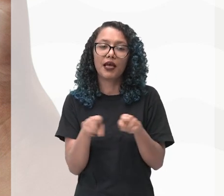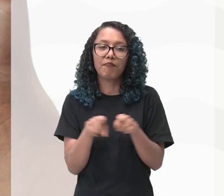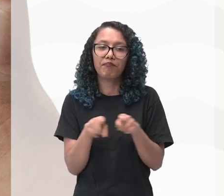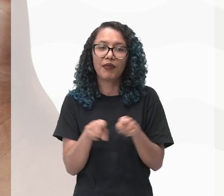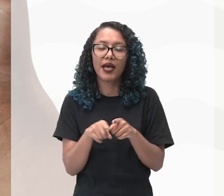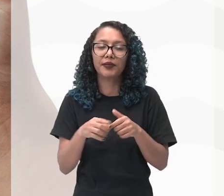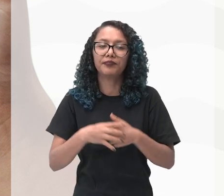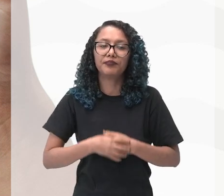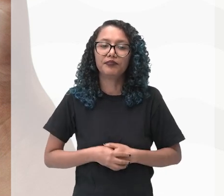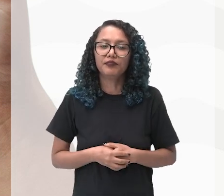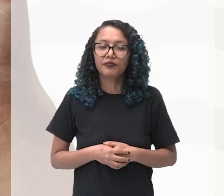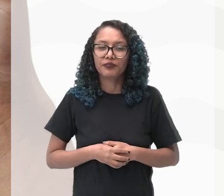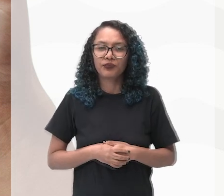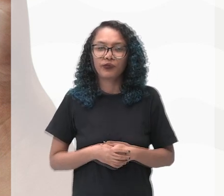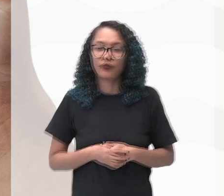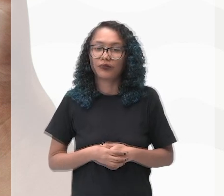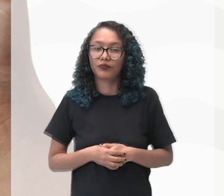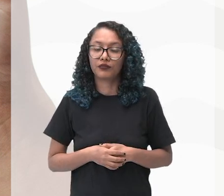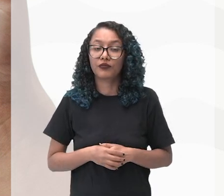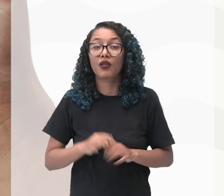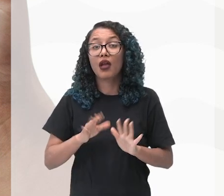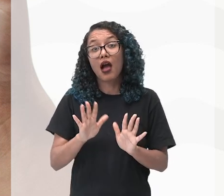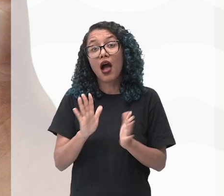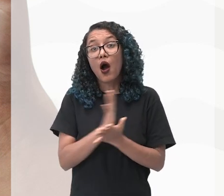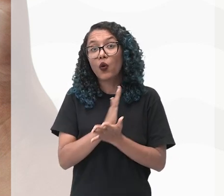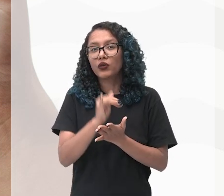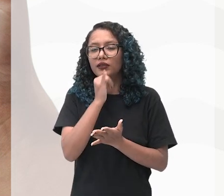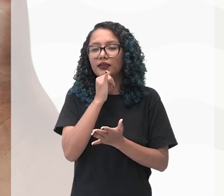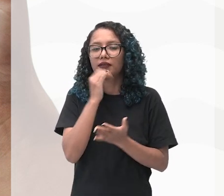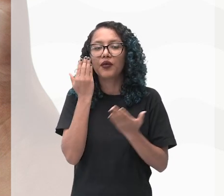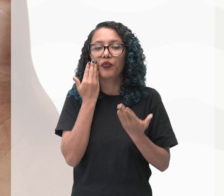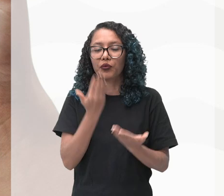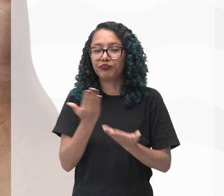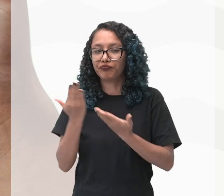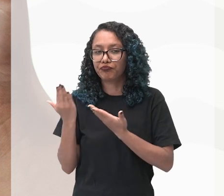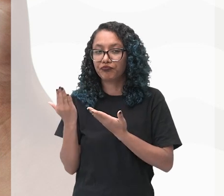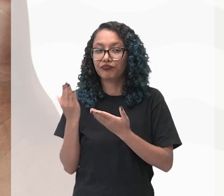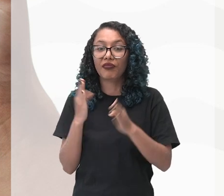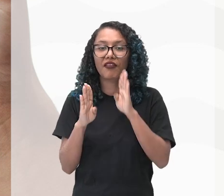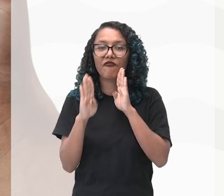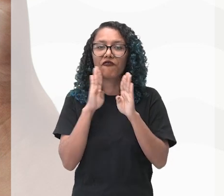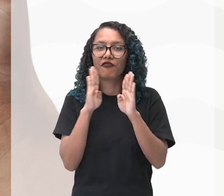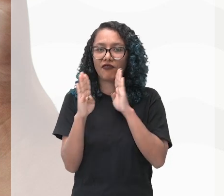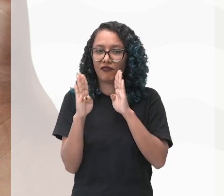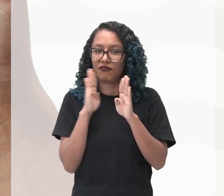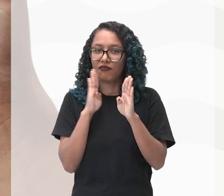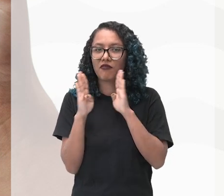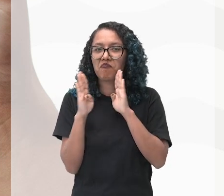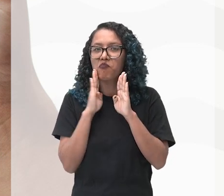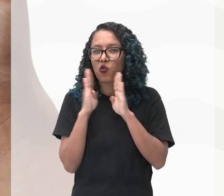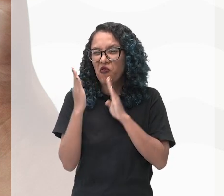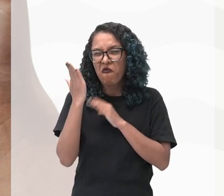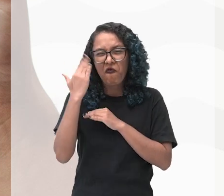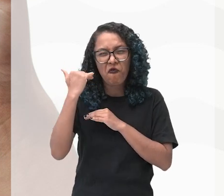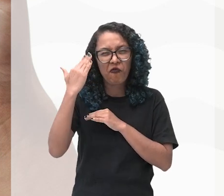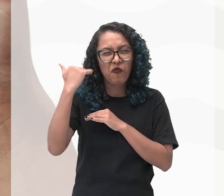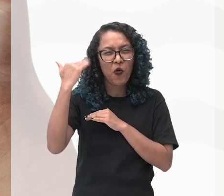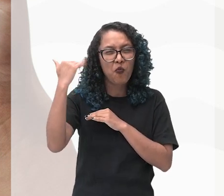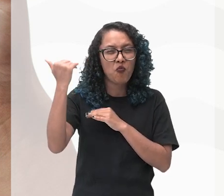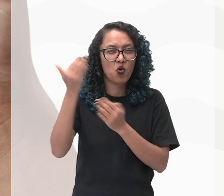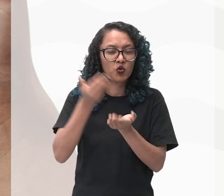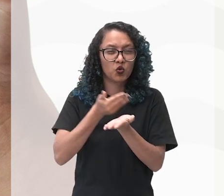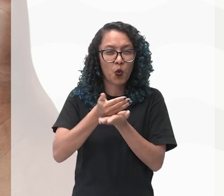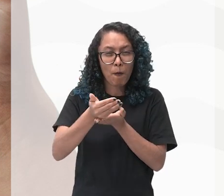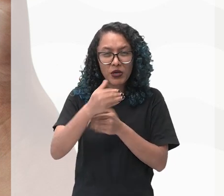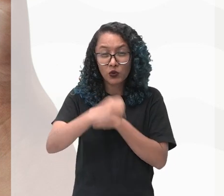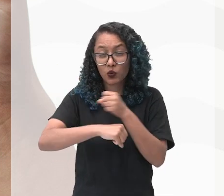alguns exemplos desses tipos de redes sociais genéricas. Facebook, que se popularizou bastante no início dos